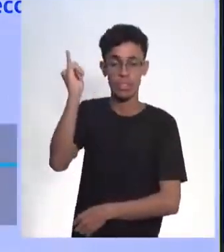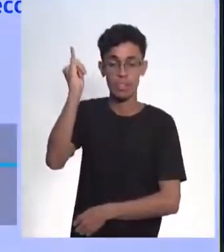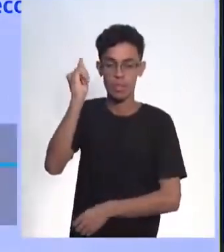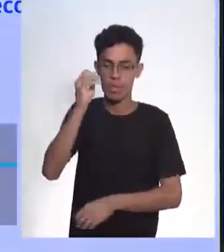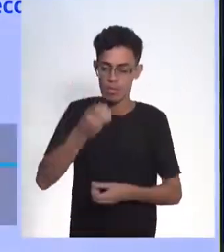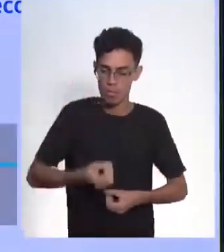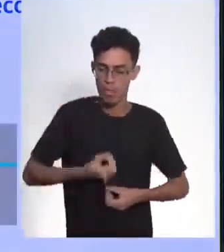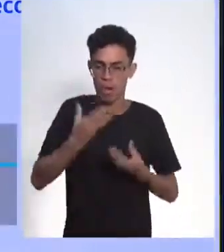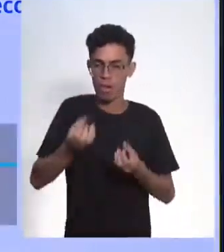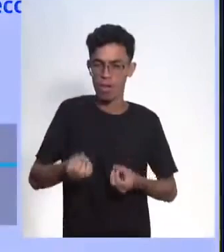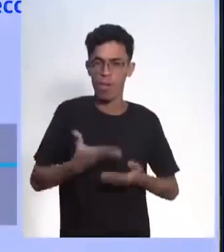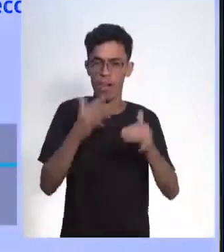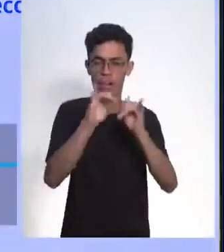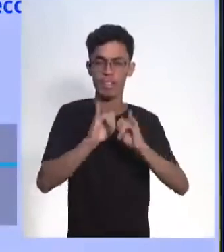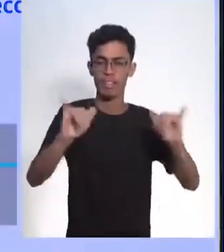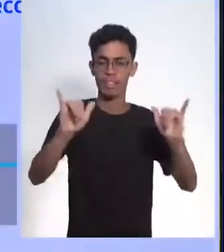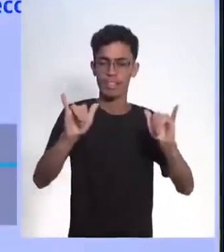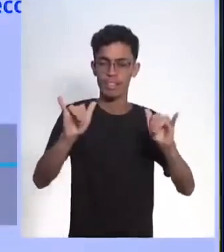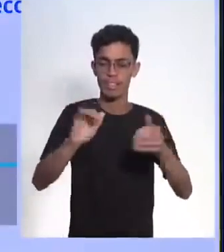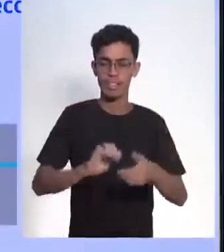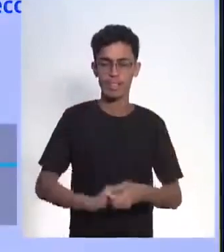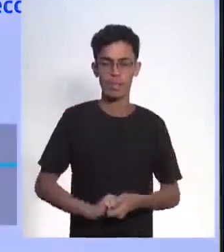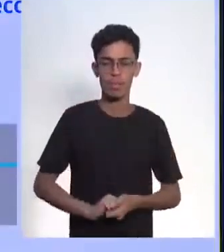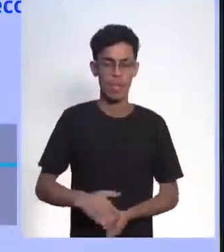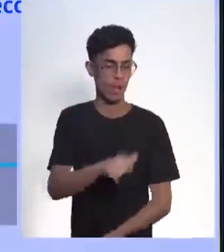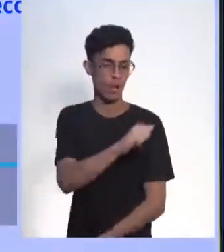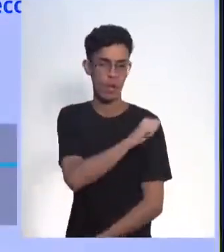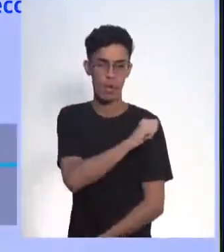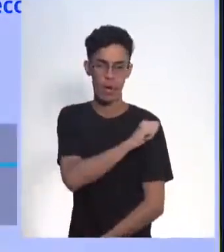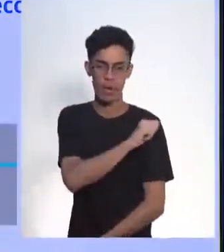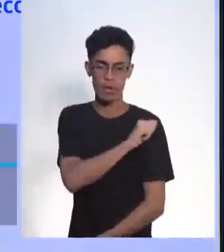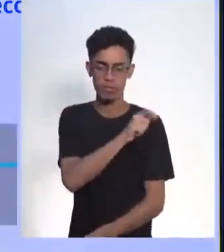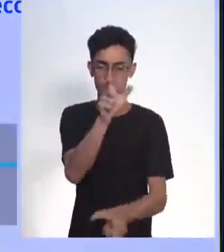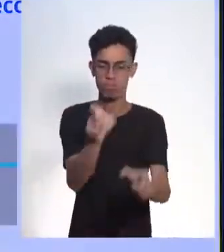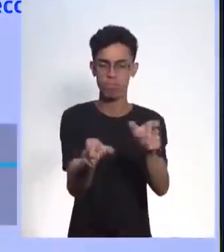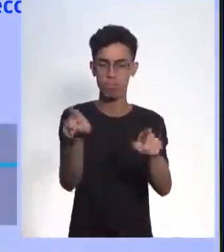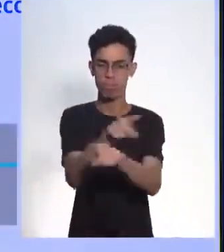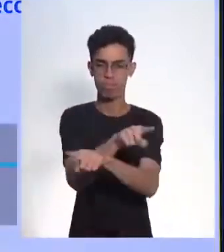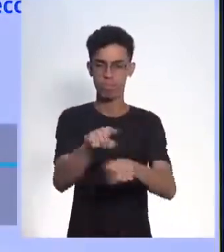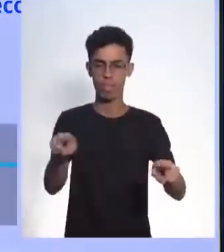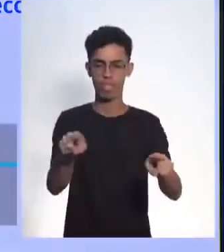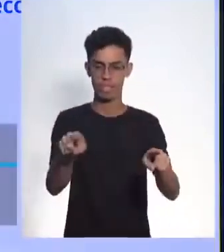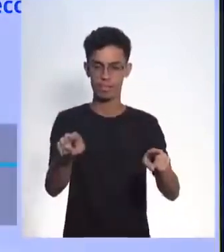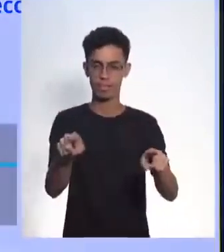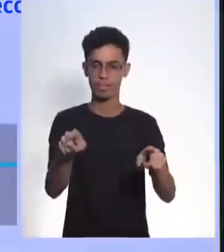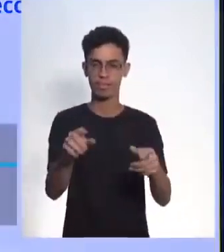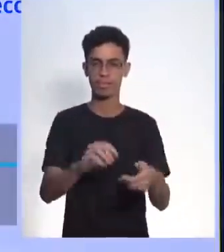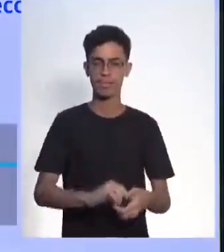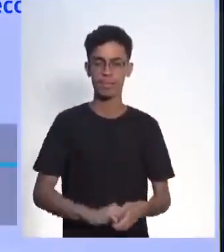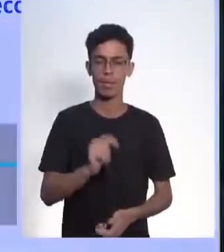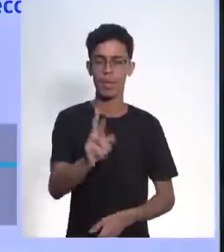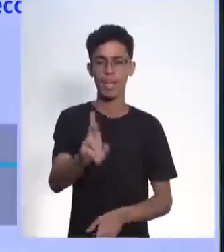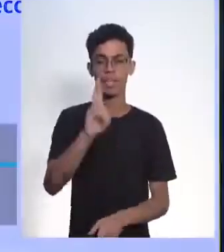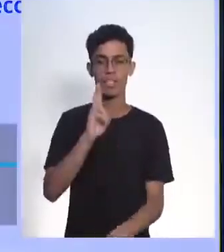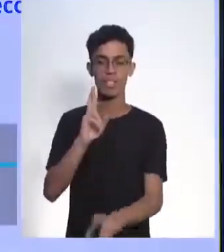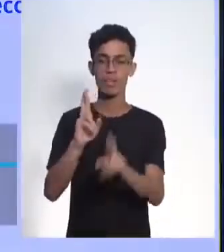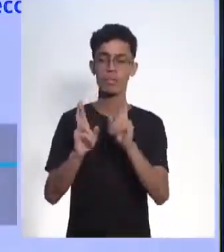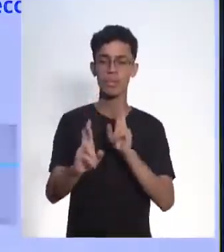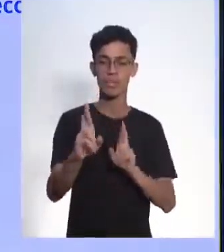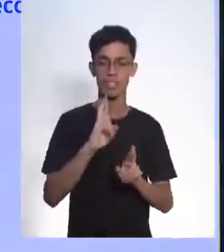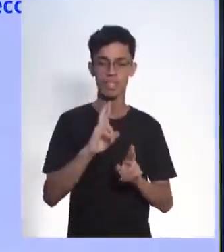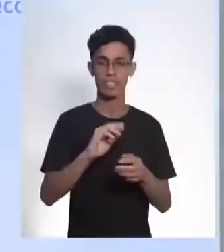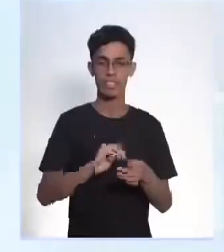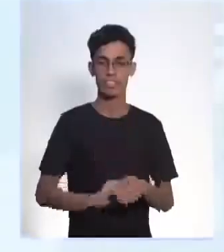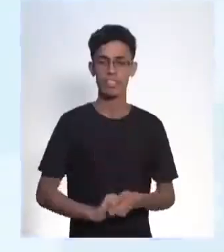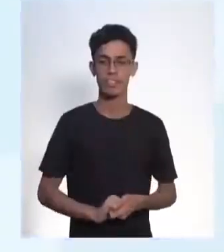hoje. Então, para os estudantes já começarem a nos trazer respostas, tem aí